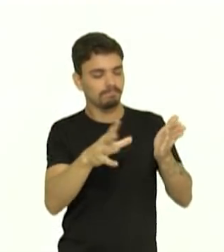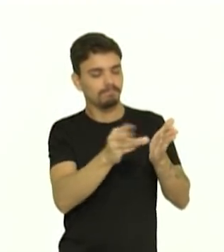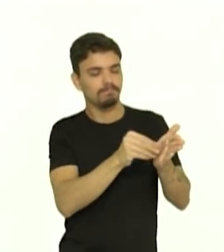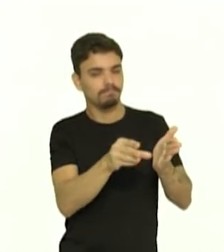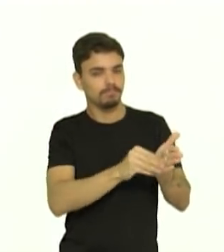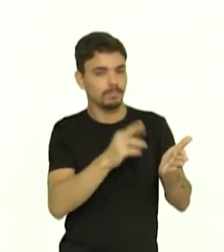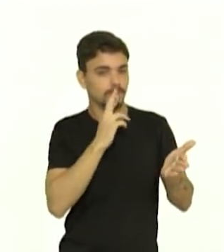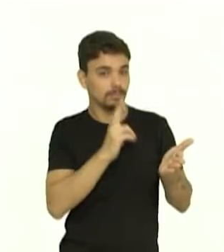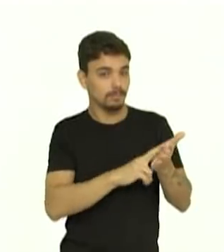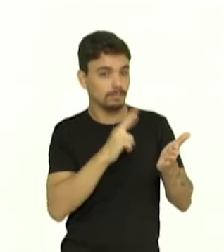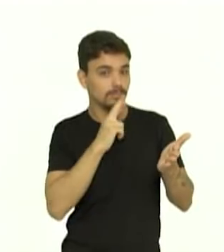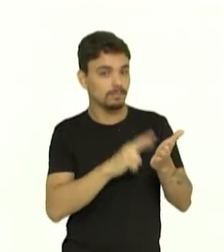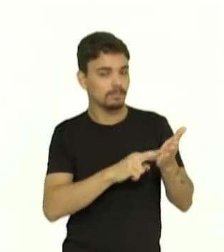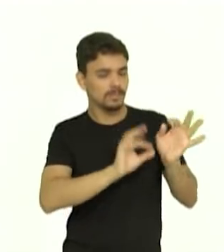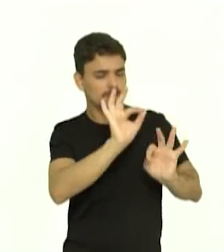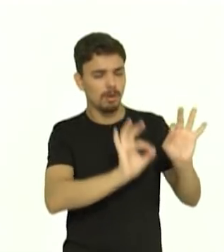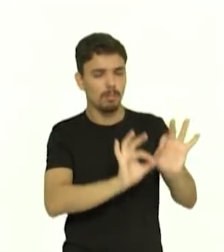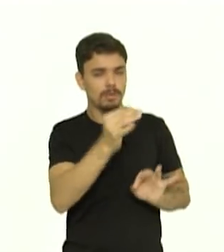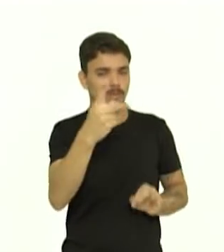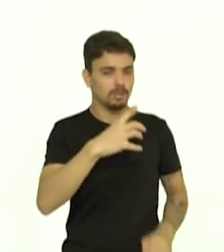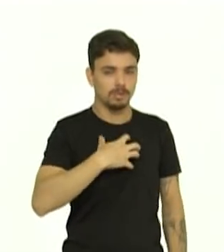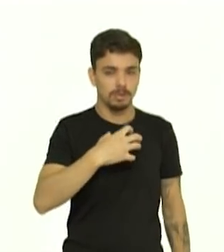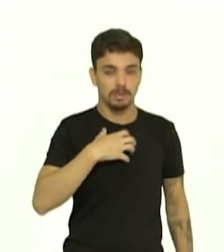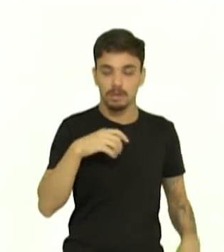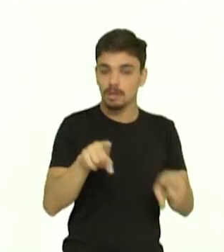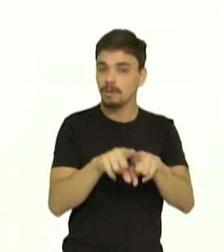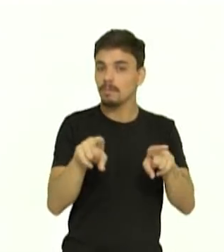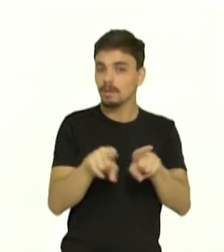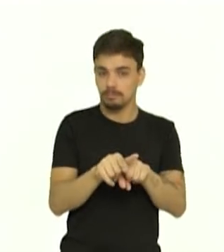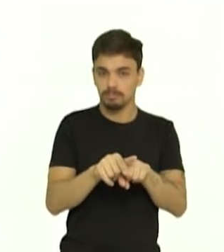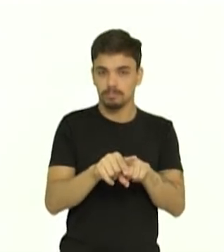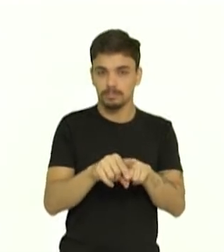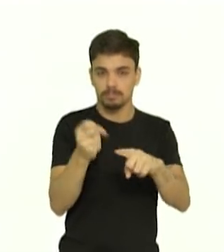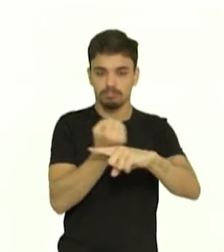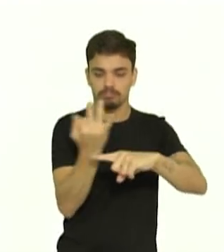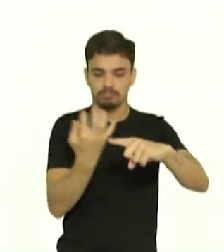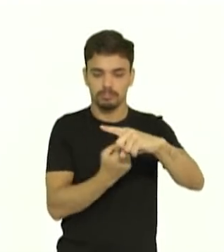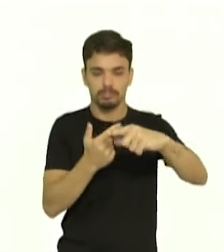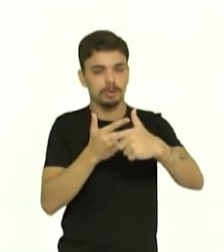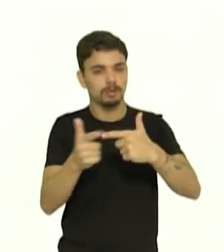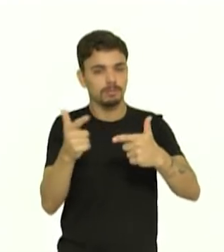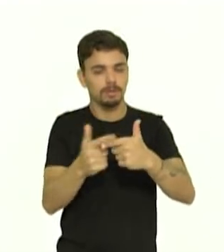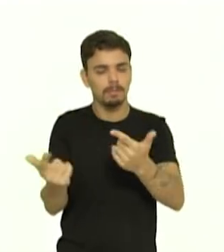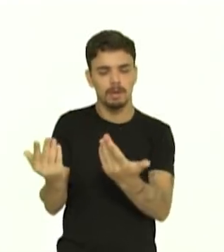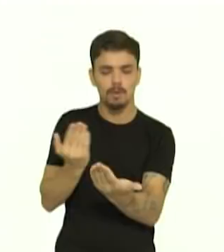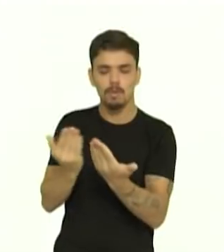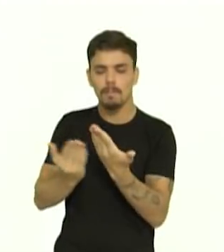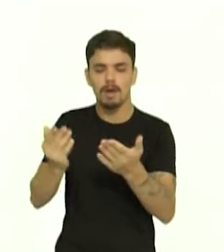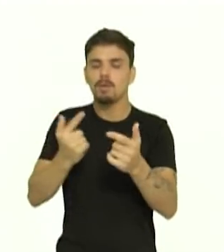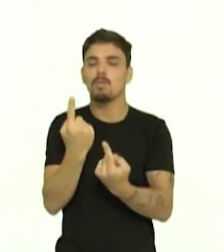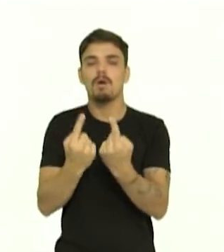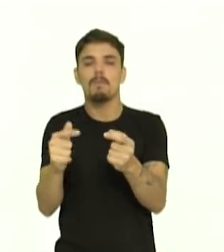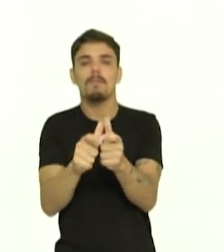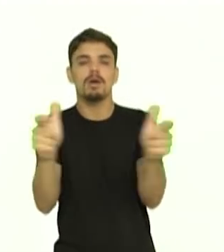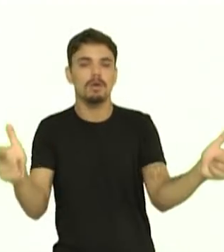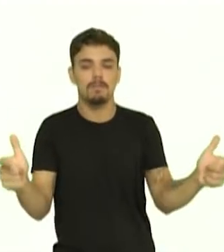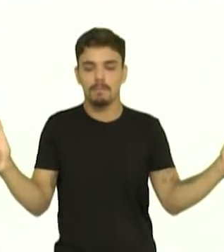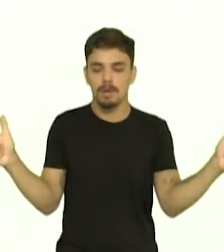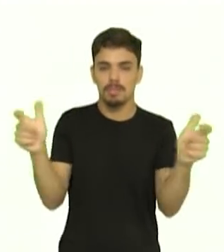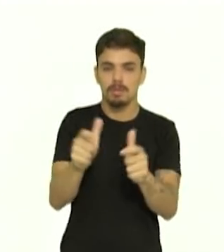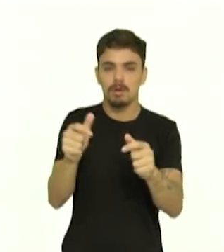caderno, faça um rascunhozinho do lado dividindo cada uma dessas frações e compare quem é a maior e quem é a